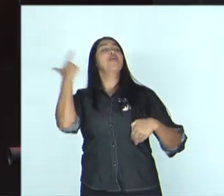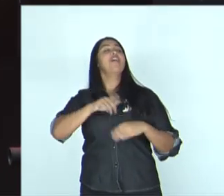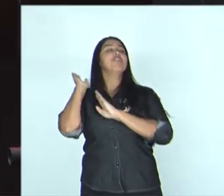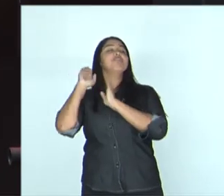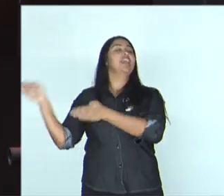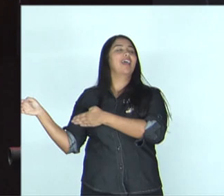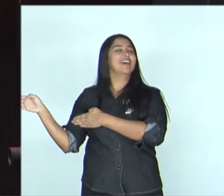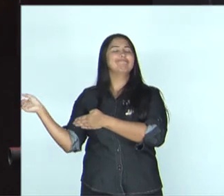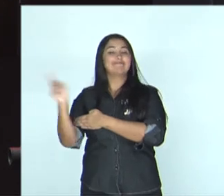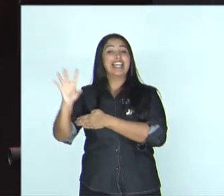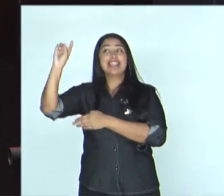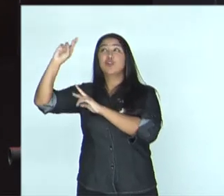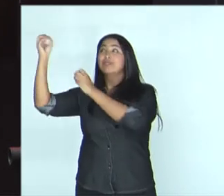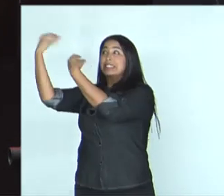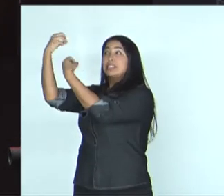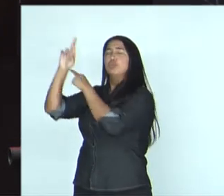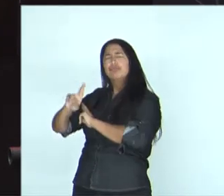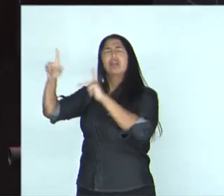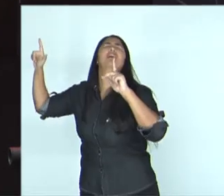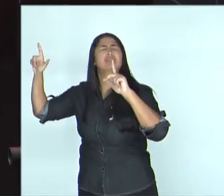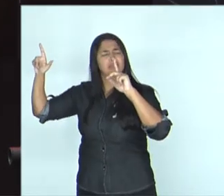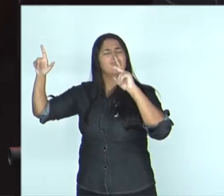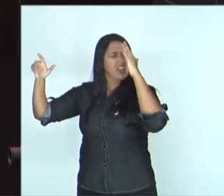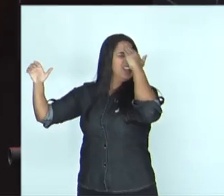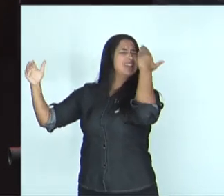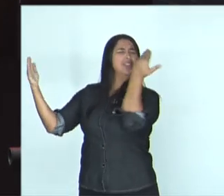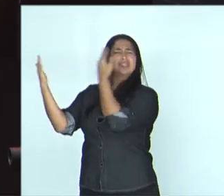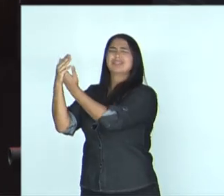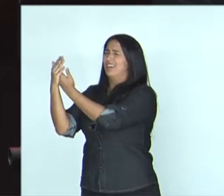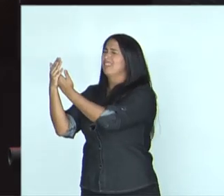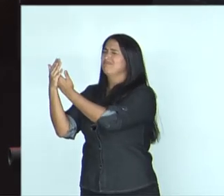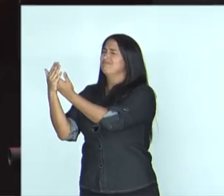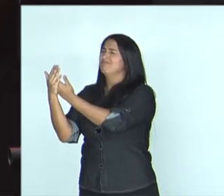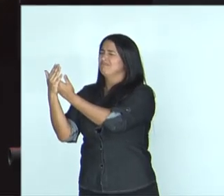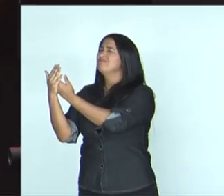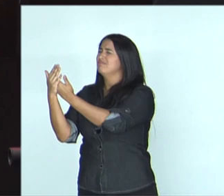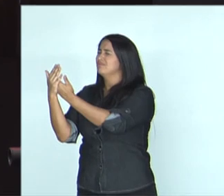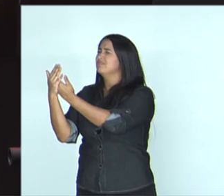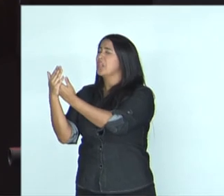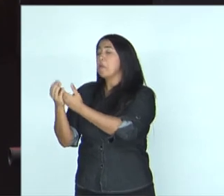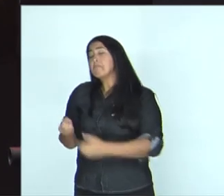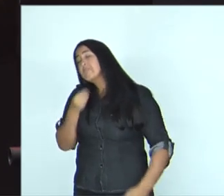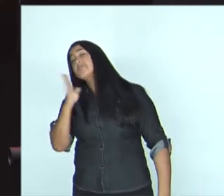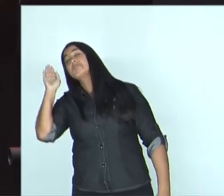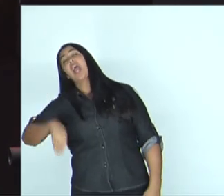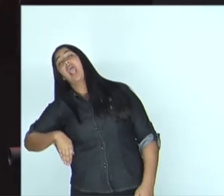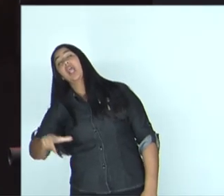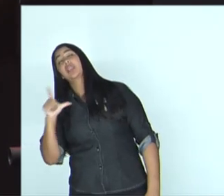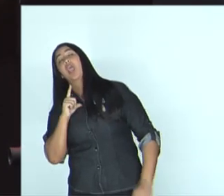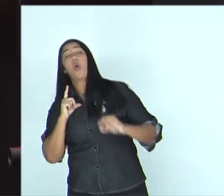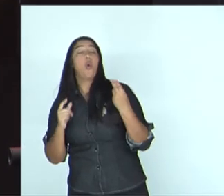ensinou. Nos ensinou a crer no Senhor, independente do momento, independente da abastança ou